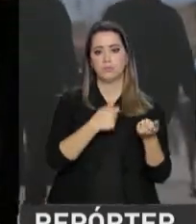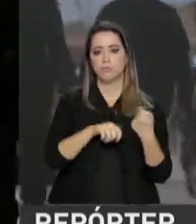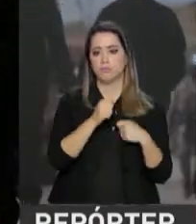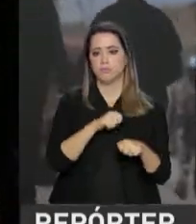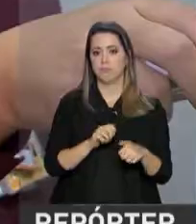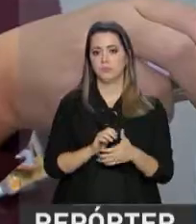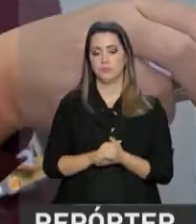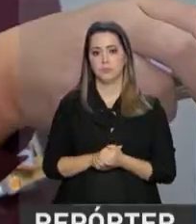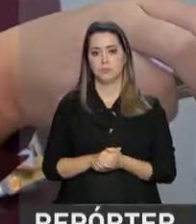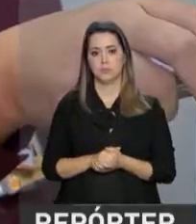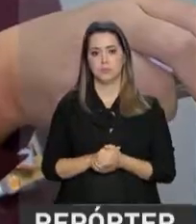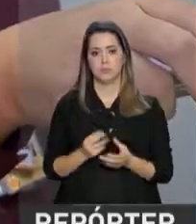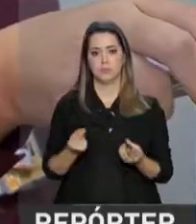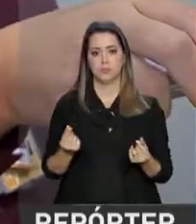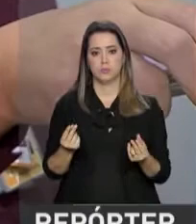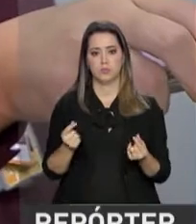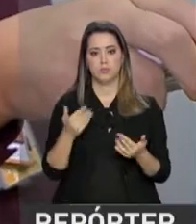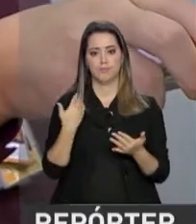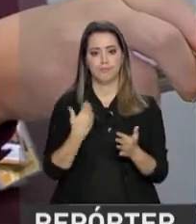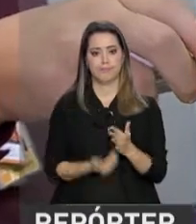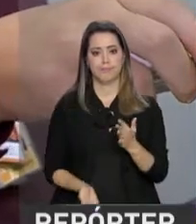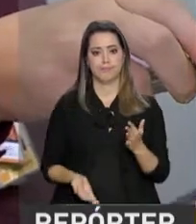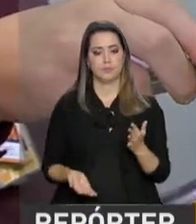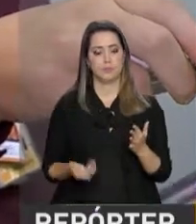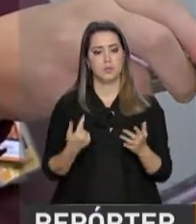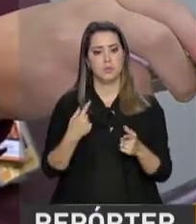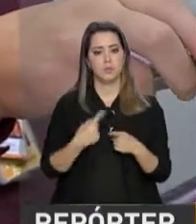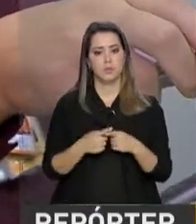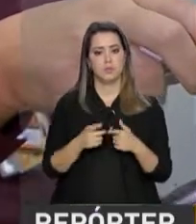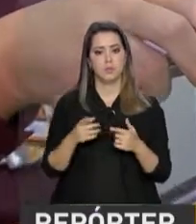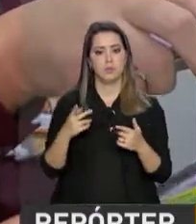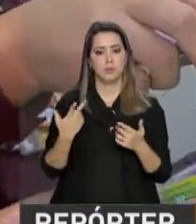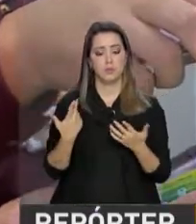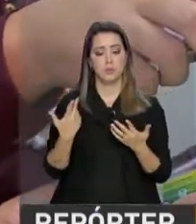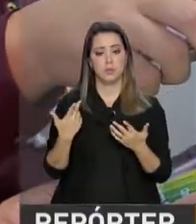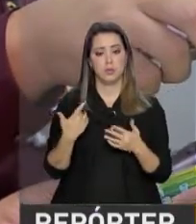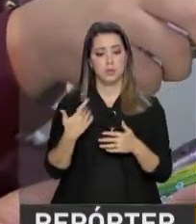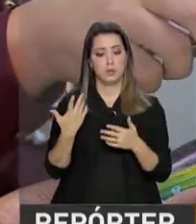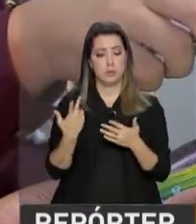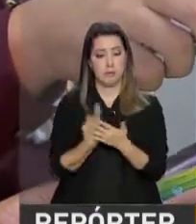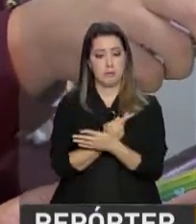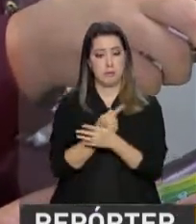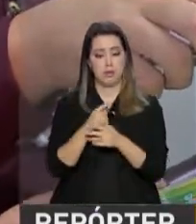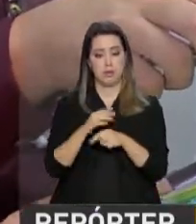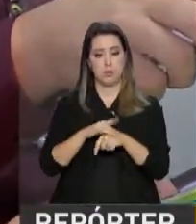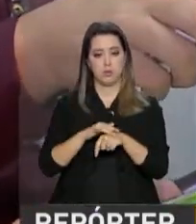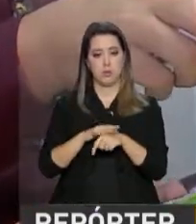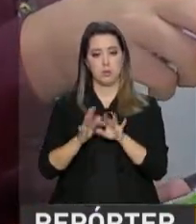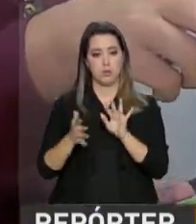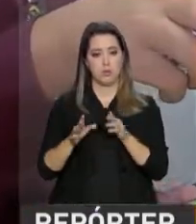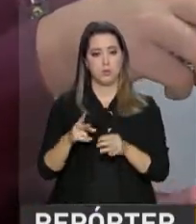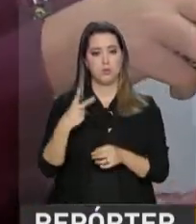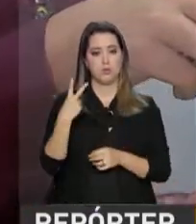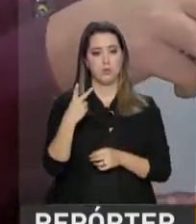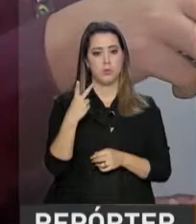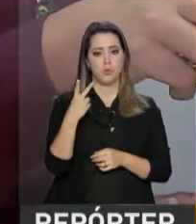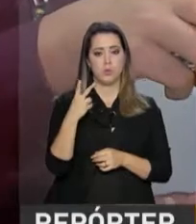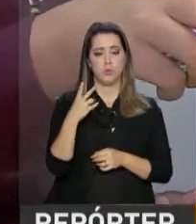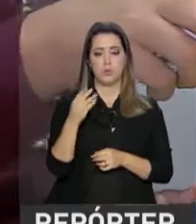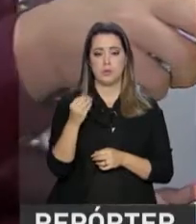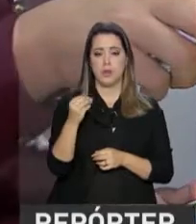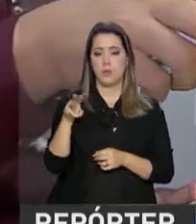economia os cursos que as perdas em razão de acidentes e doenças do trabalho geram brasil está estimado da ordem de 200 bilhões de